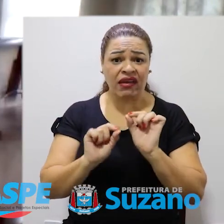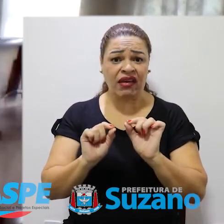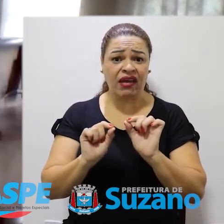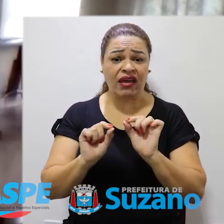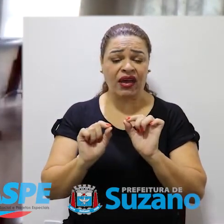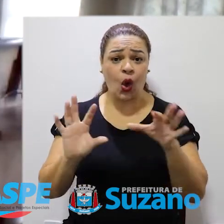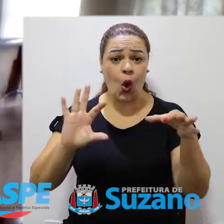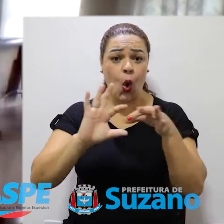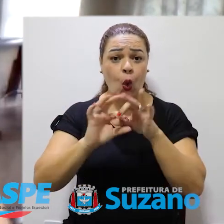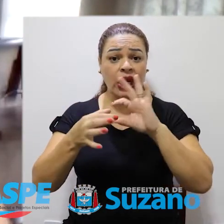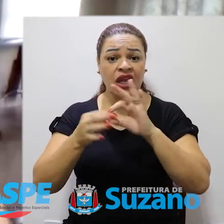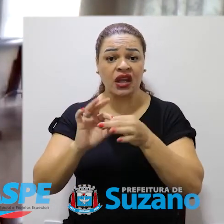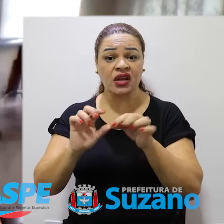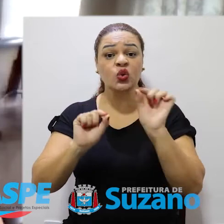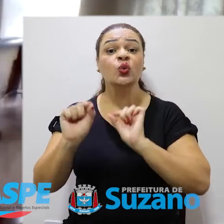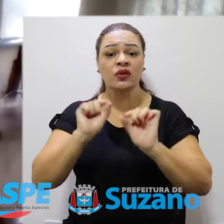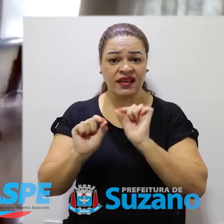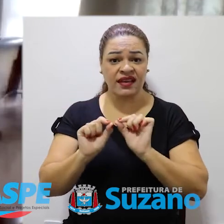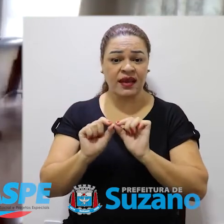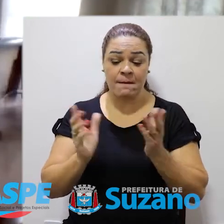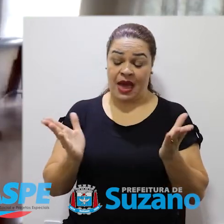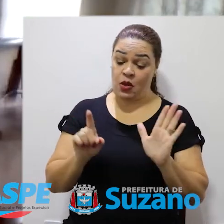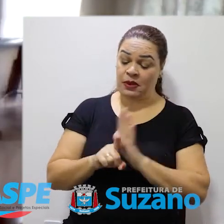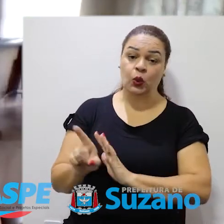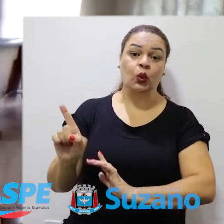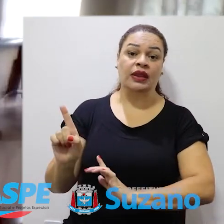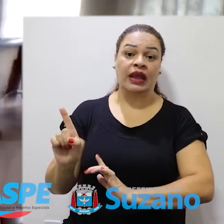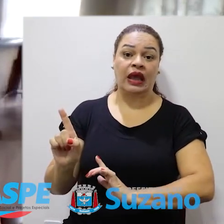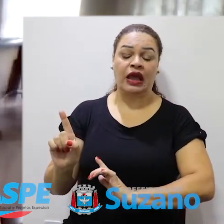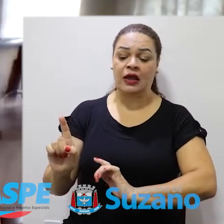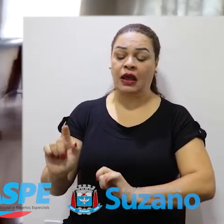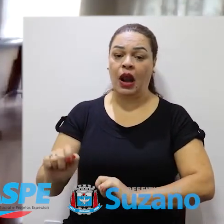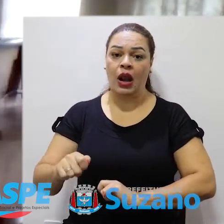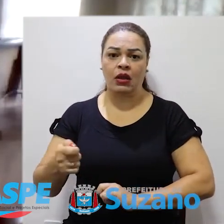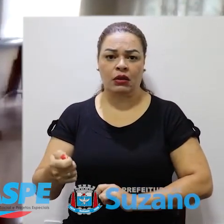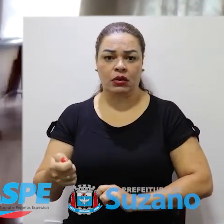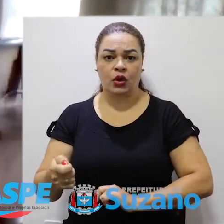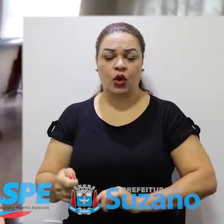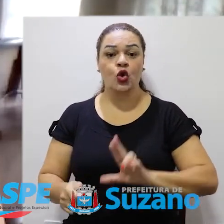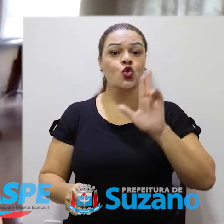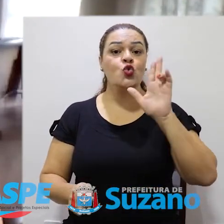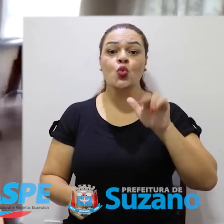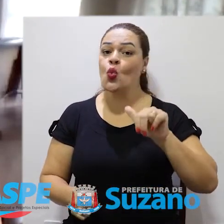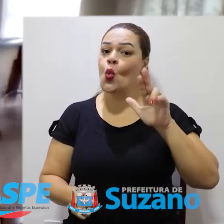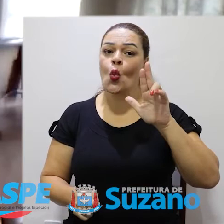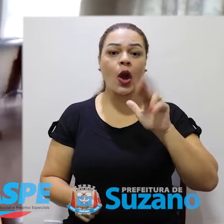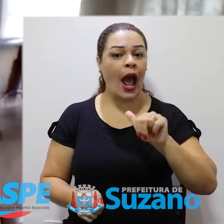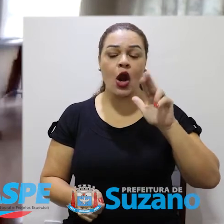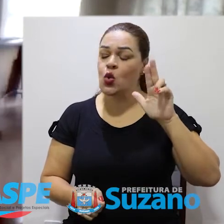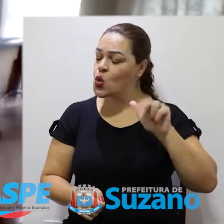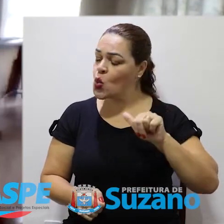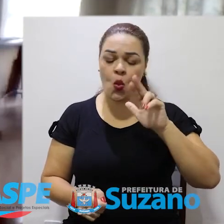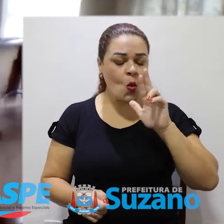Contextualizado com o quê? Não, mas eu perguntei em língua de sinais. Nunca, jamais, em hipótese alguma,